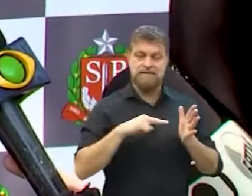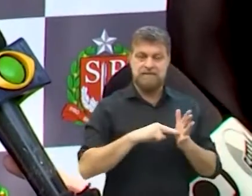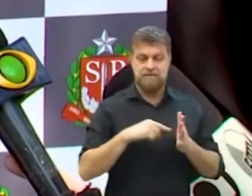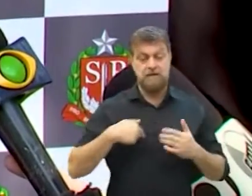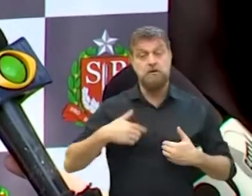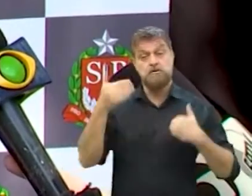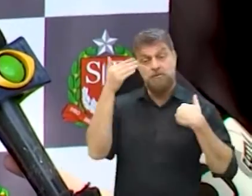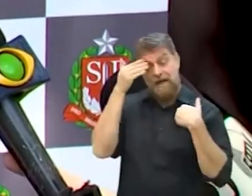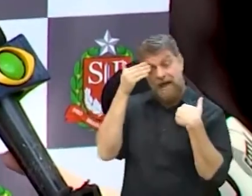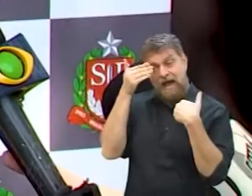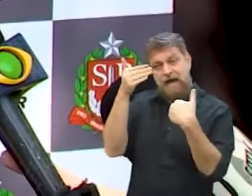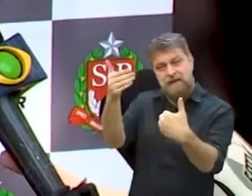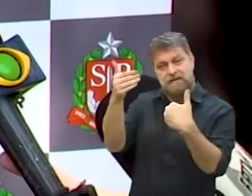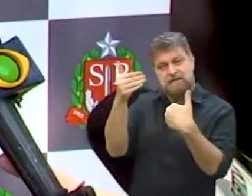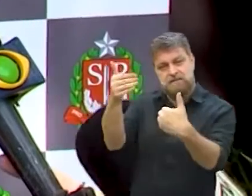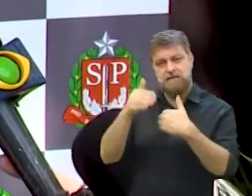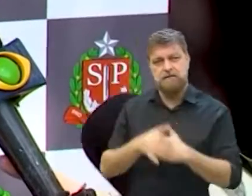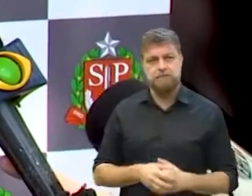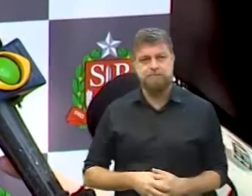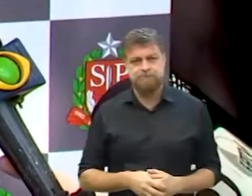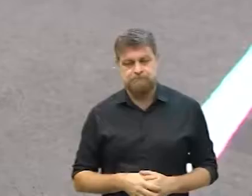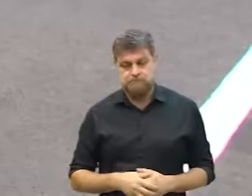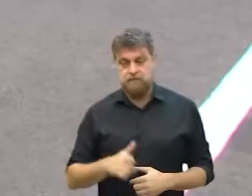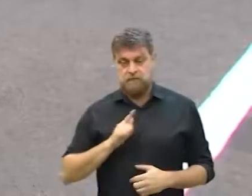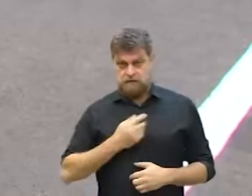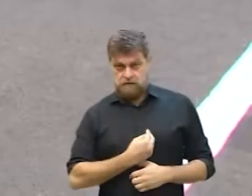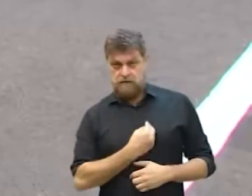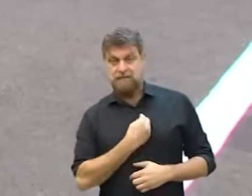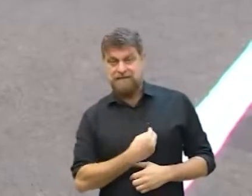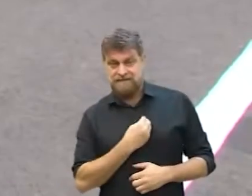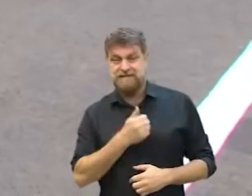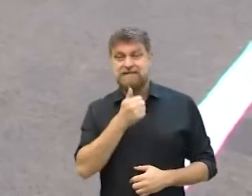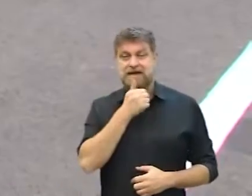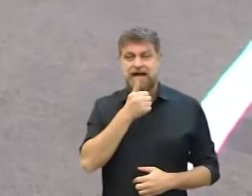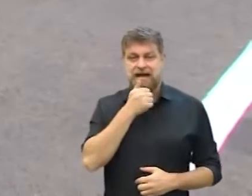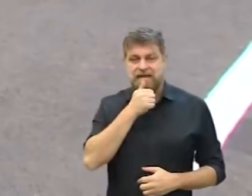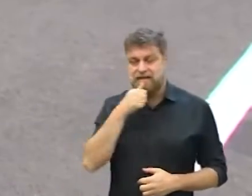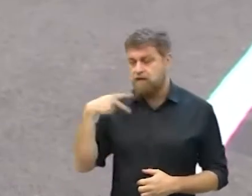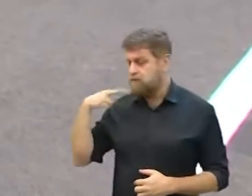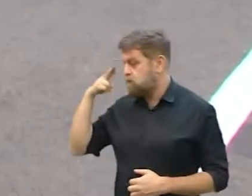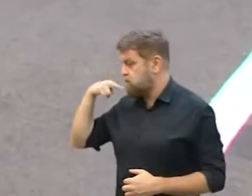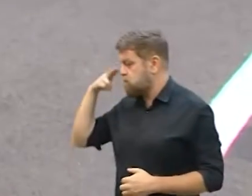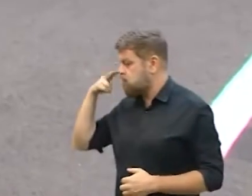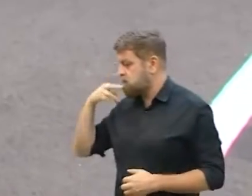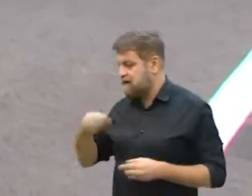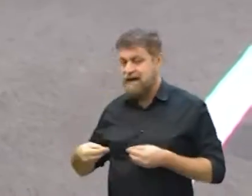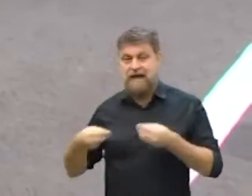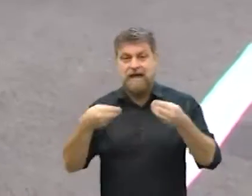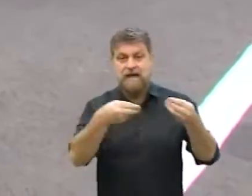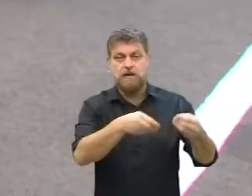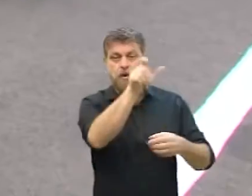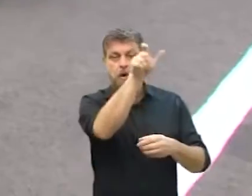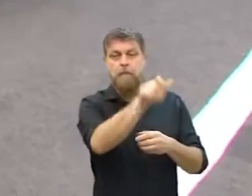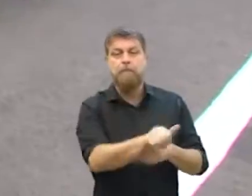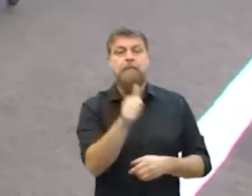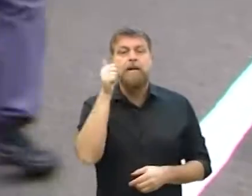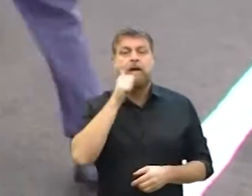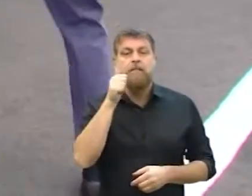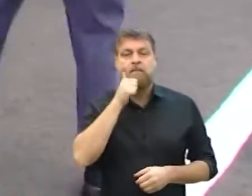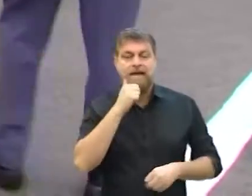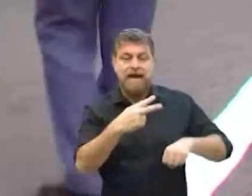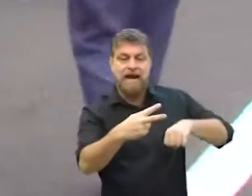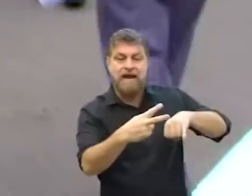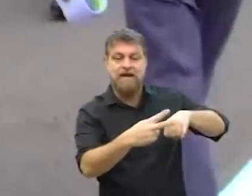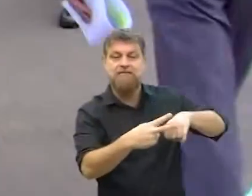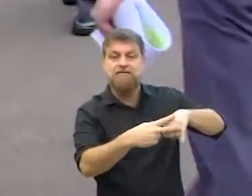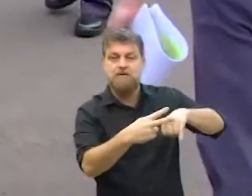simbolismo do agradecimento a esses profissionais. Ainda no evento, o vereador Arnaldo Salvetti entregou para Vera Lúcia